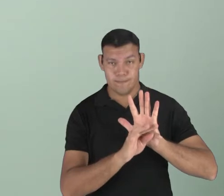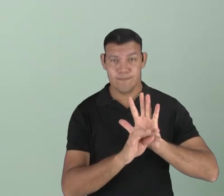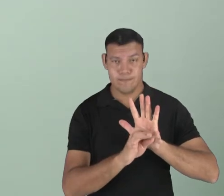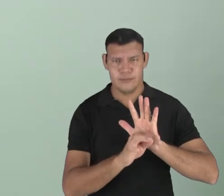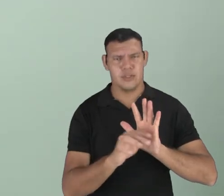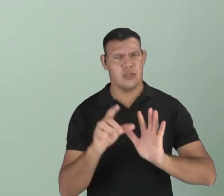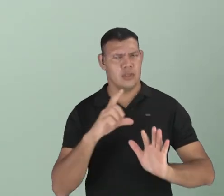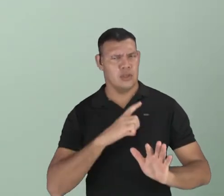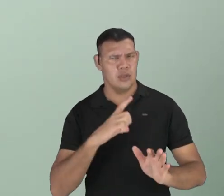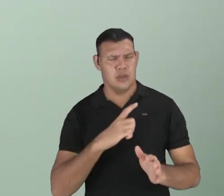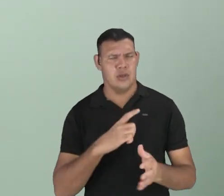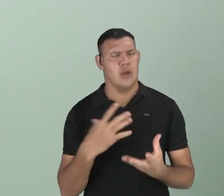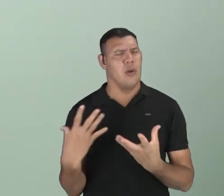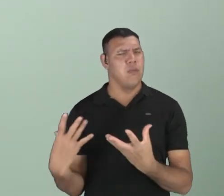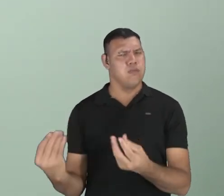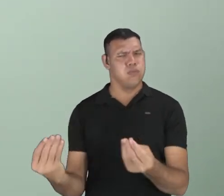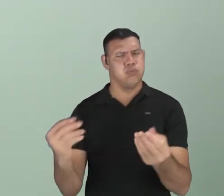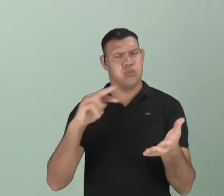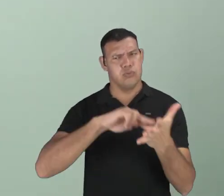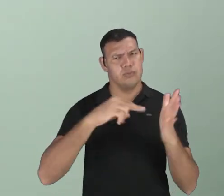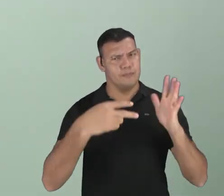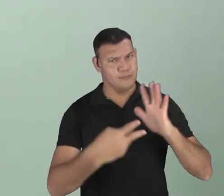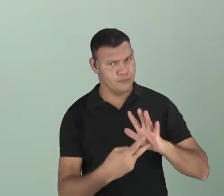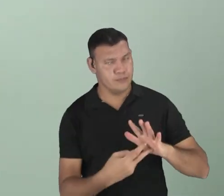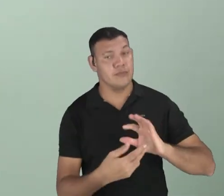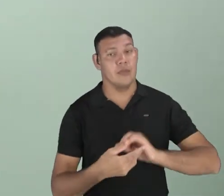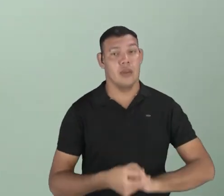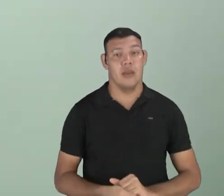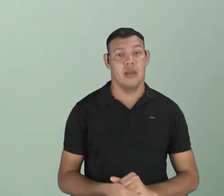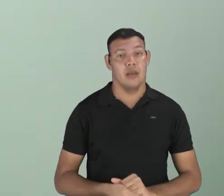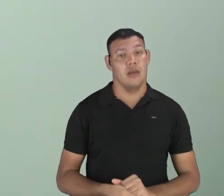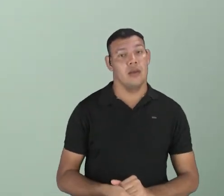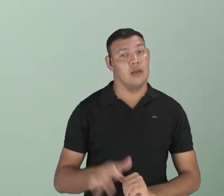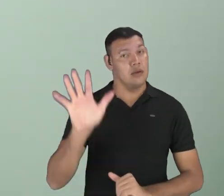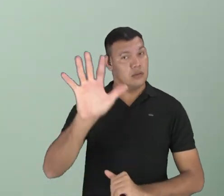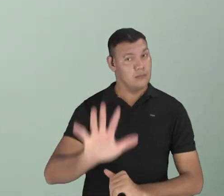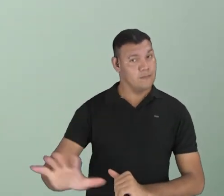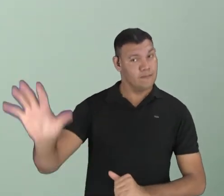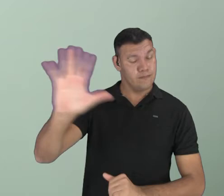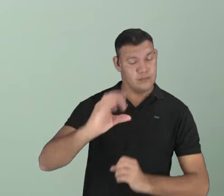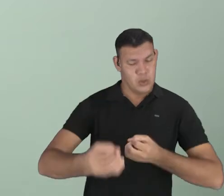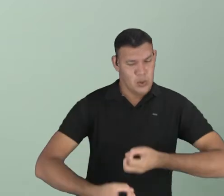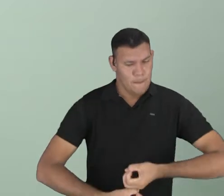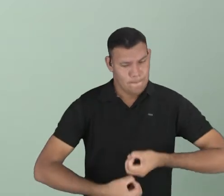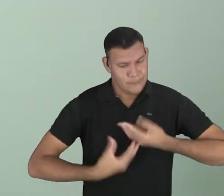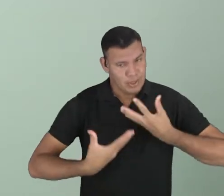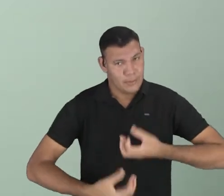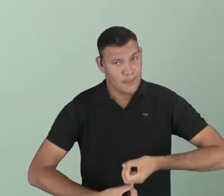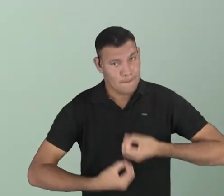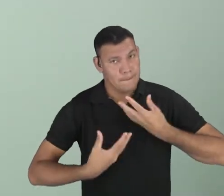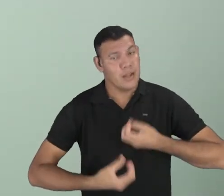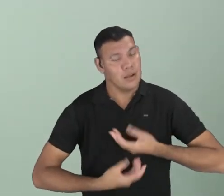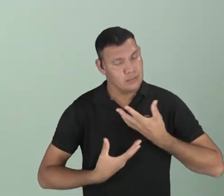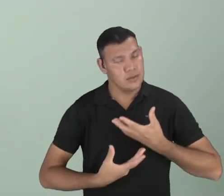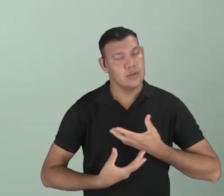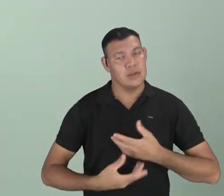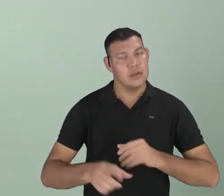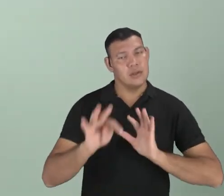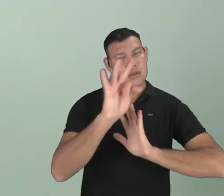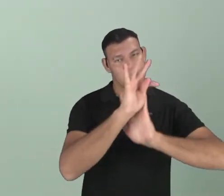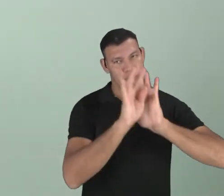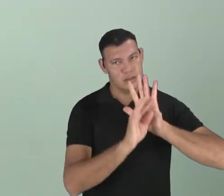textos eles vão ter múltiplos significados. Então, por isso que, geralmente, na função poética, nós vamos ter os